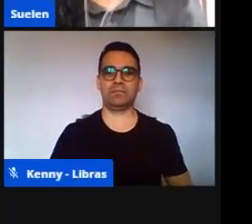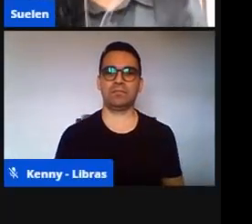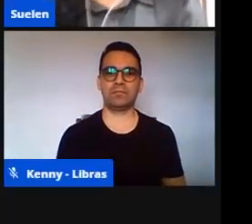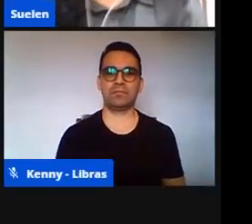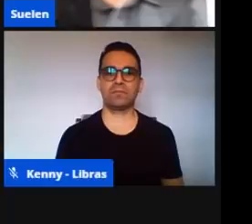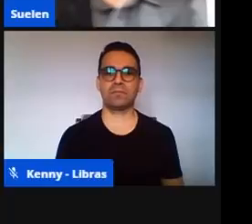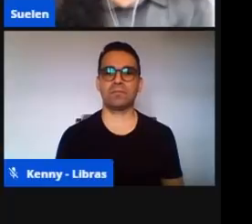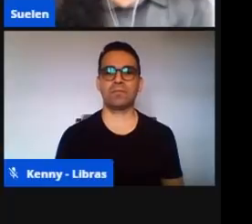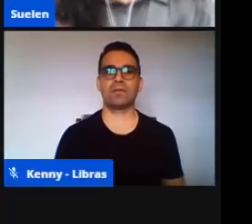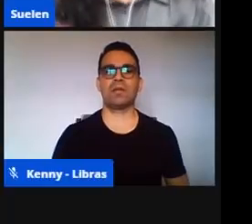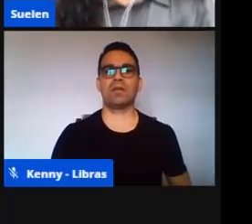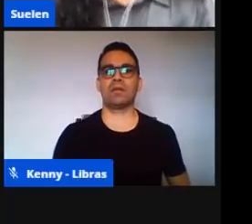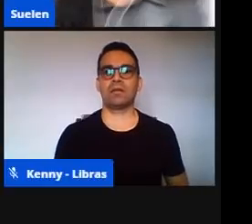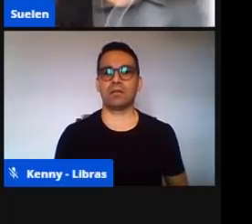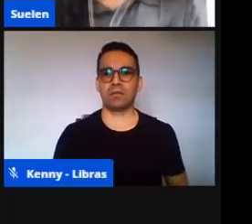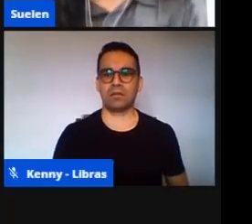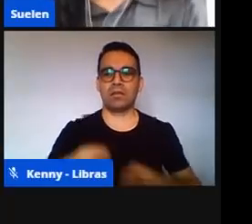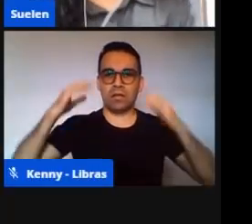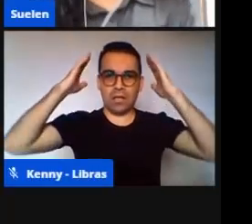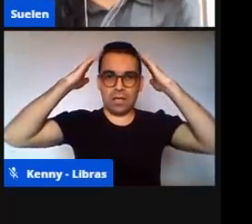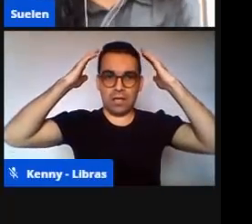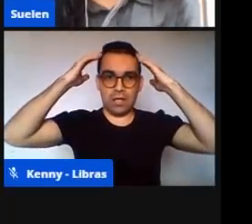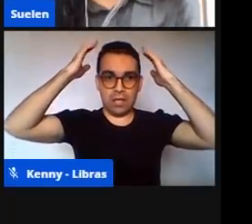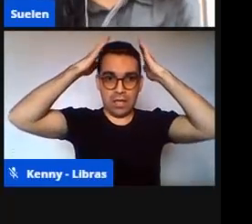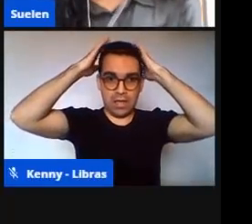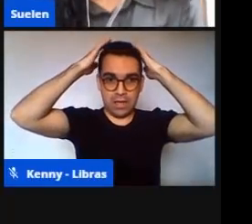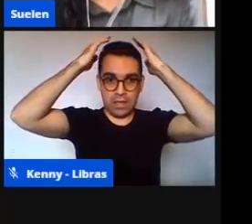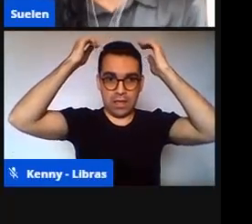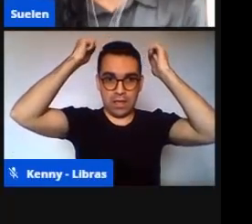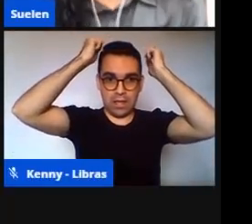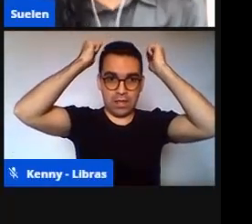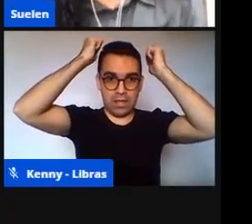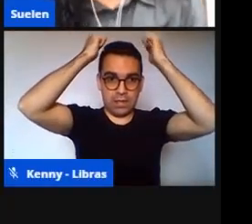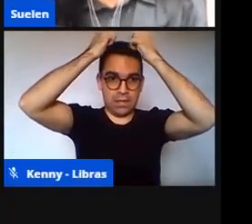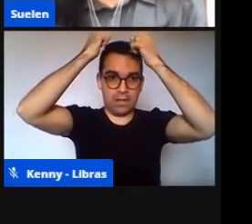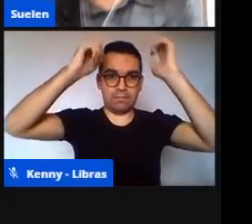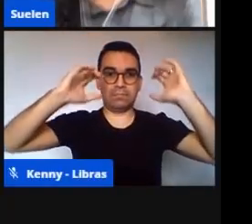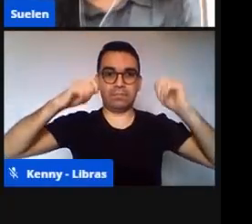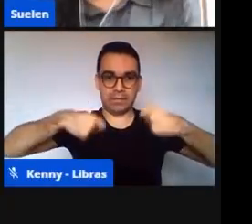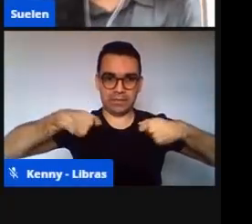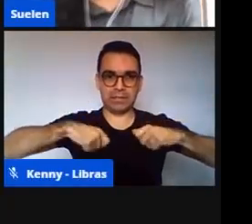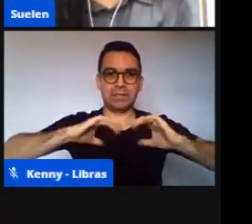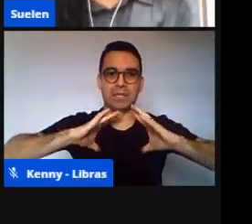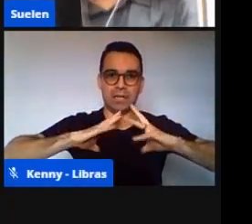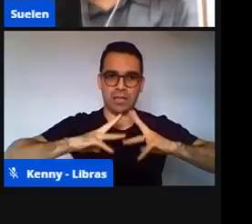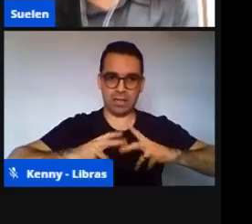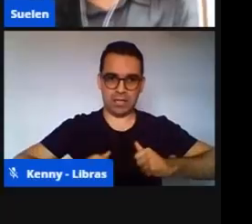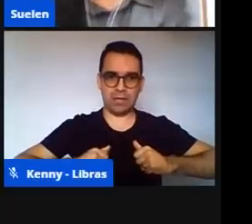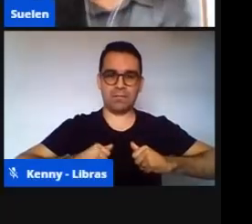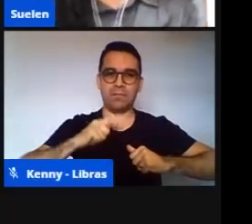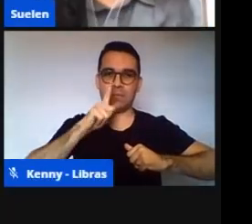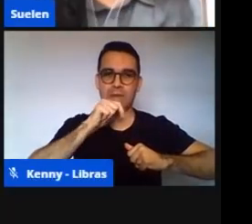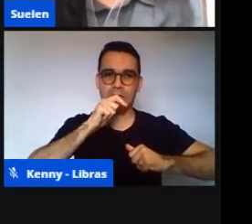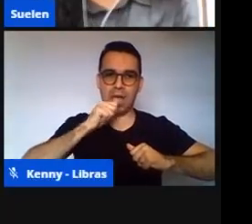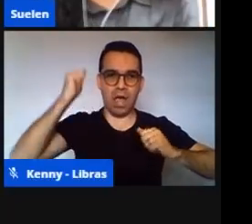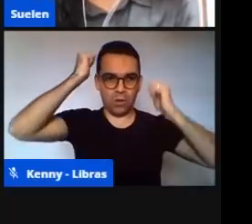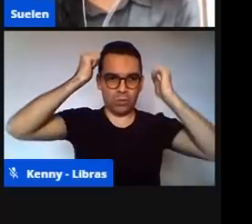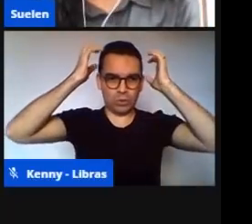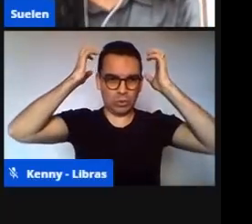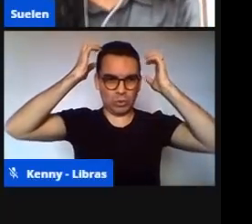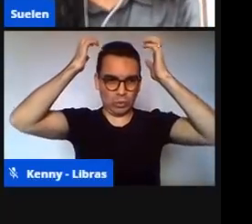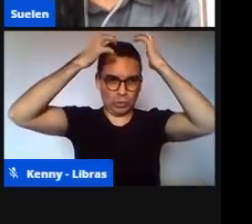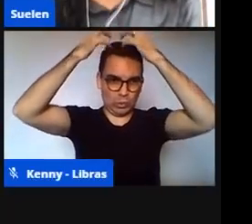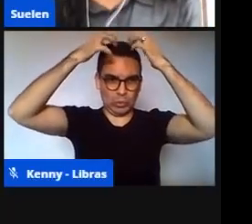desses procedimentos que habitualmente a gente cobra durante as nossas visitas, que habitualmente a gente conversa a respeito nos nossos